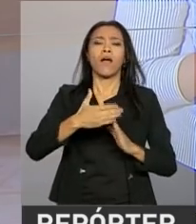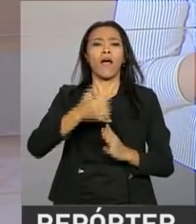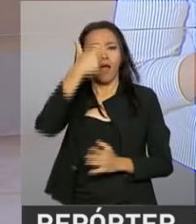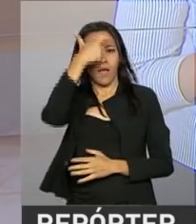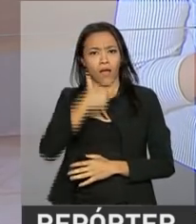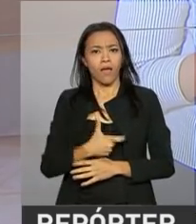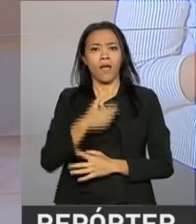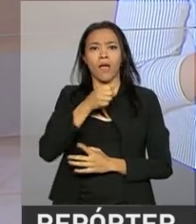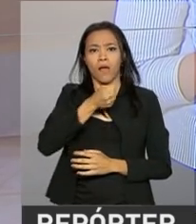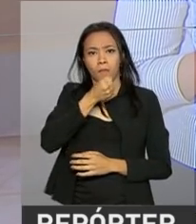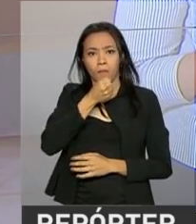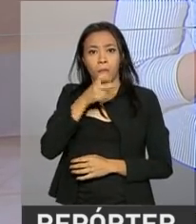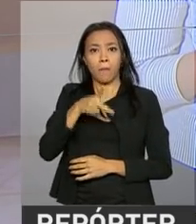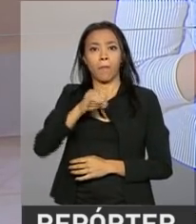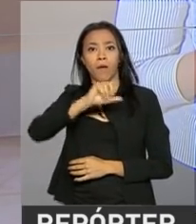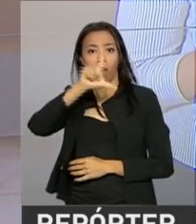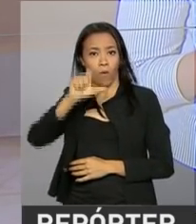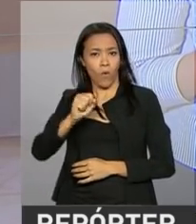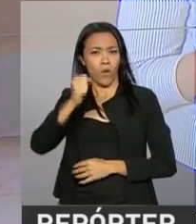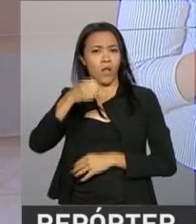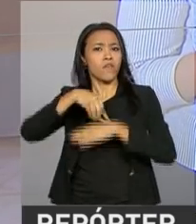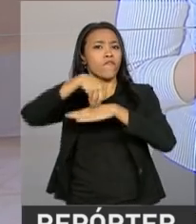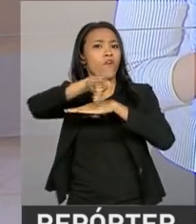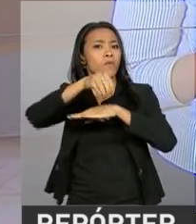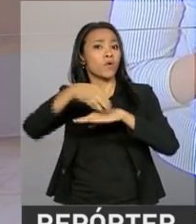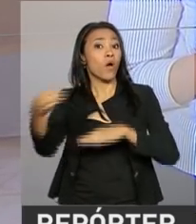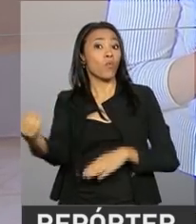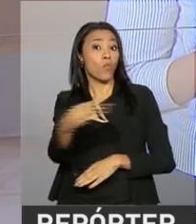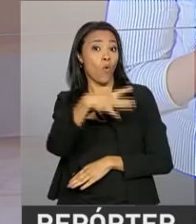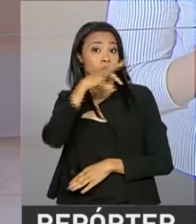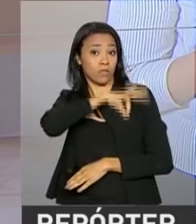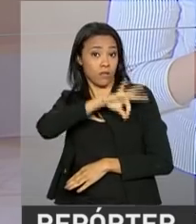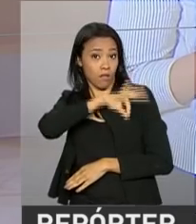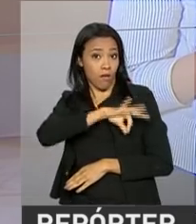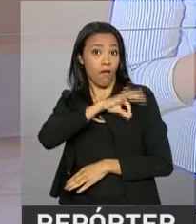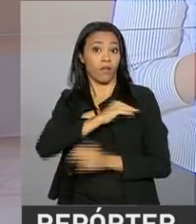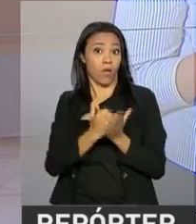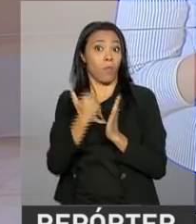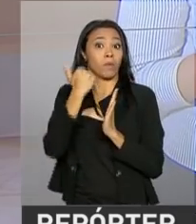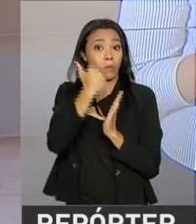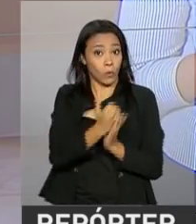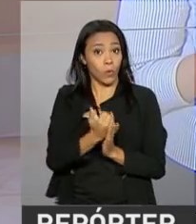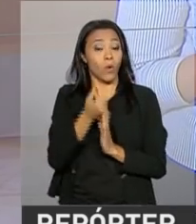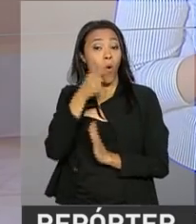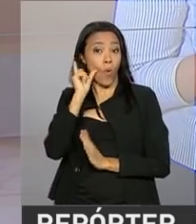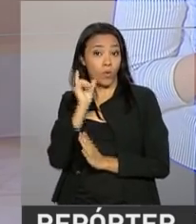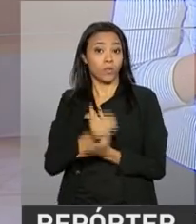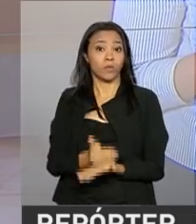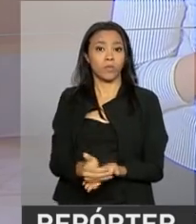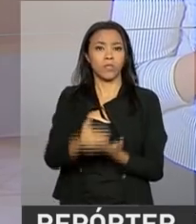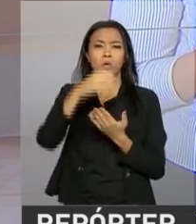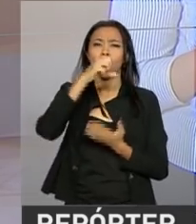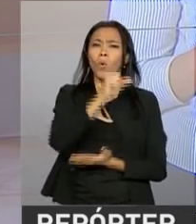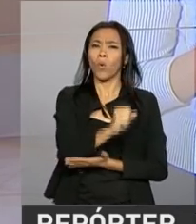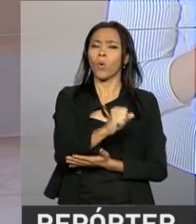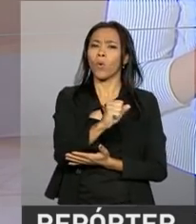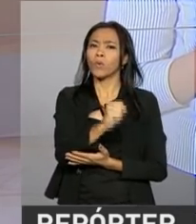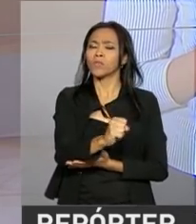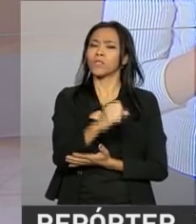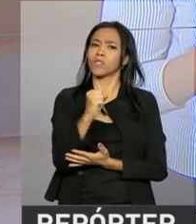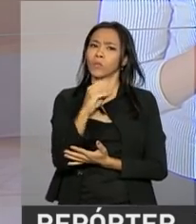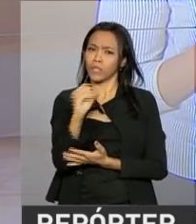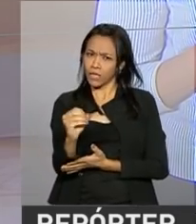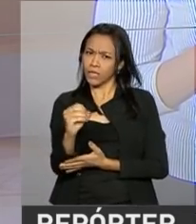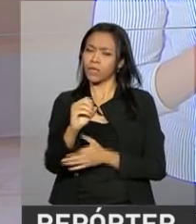Paola deor tem as informações sobre o novo salário mínimo que está em vigor desde ontem Oi Paolo o valor passou aí de 880